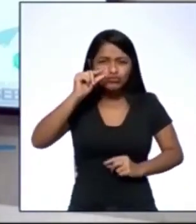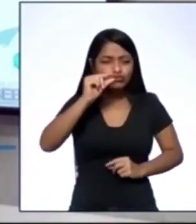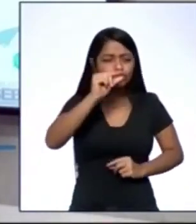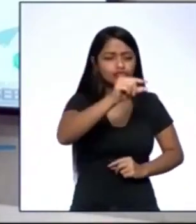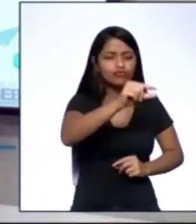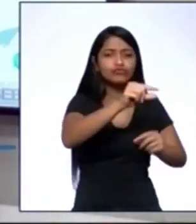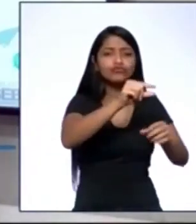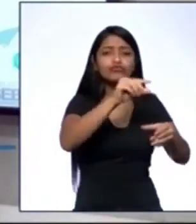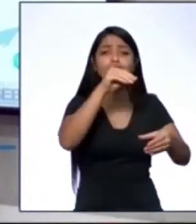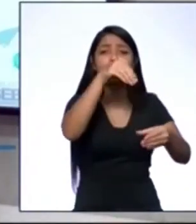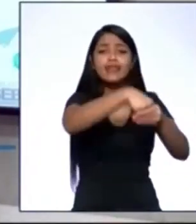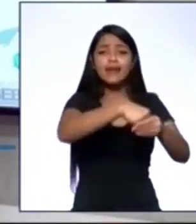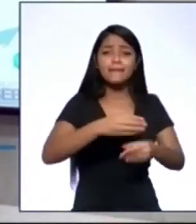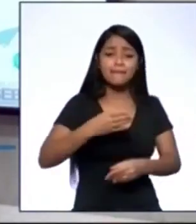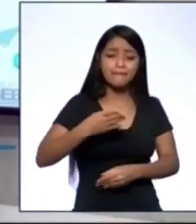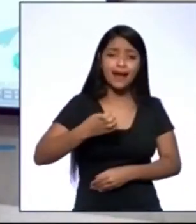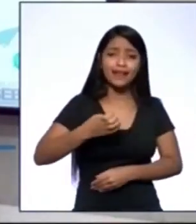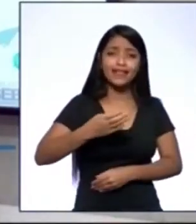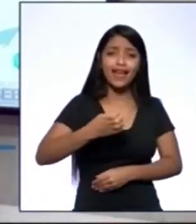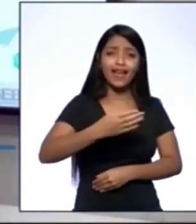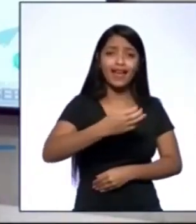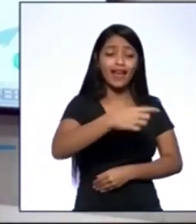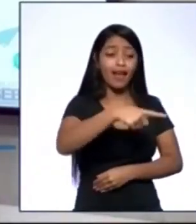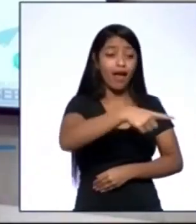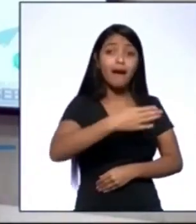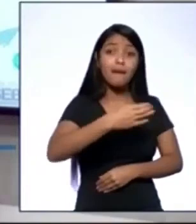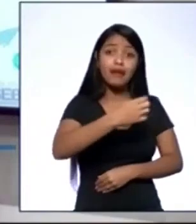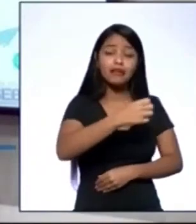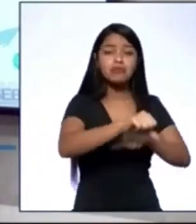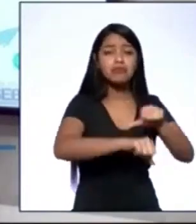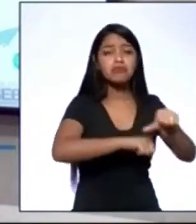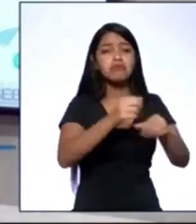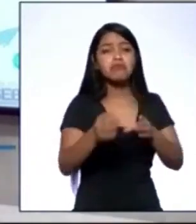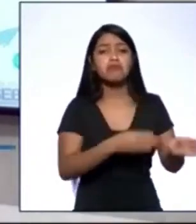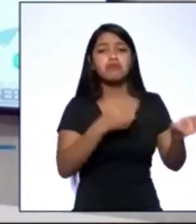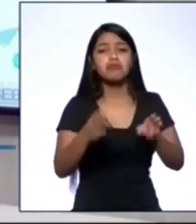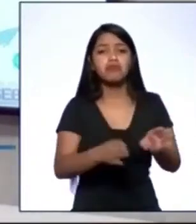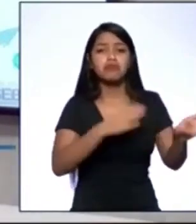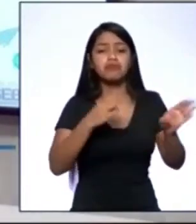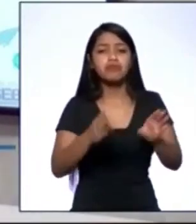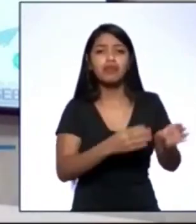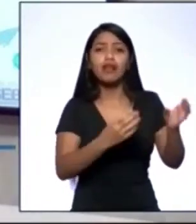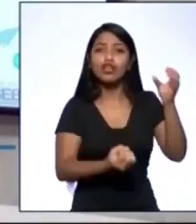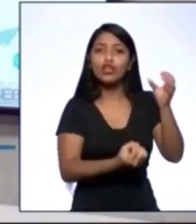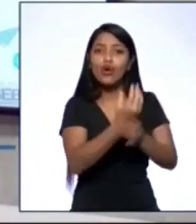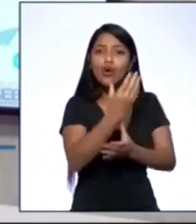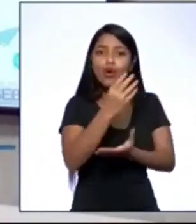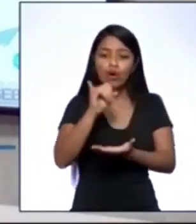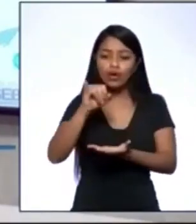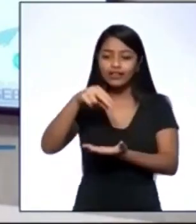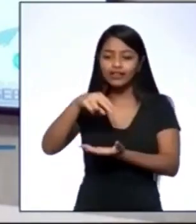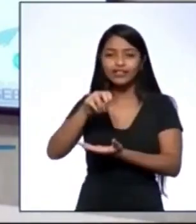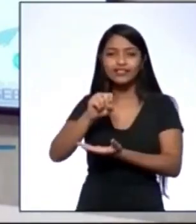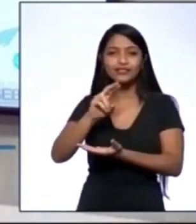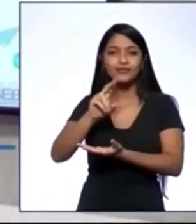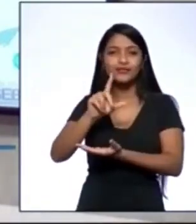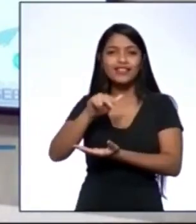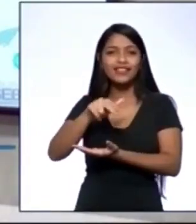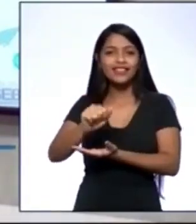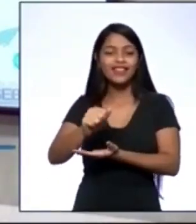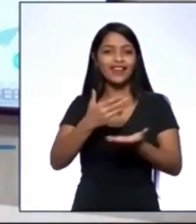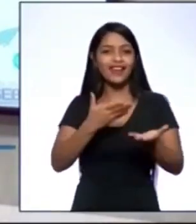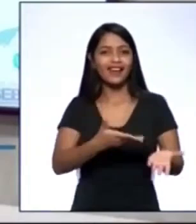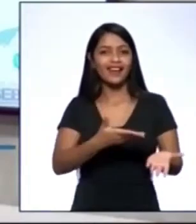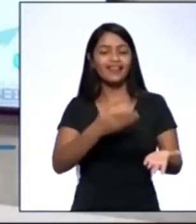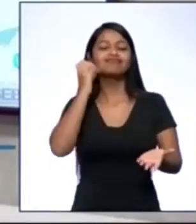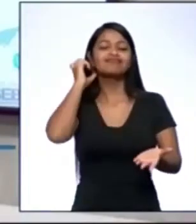DNA dentro de bactérias. E essas bactérias passam a fabricar a insulina humana. Por que ela passa a receber